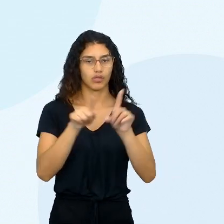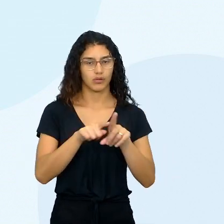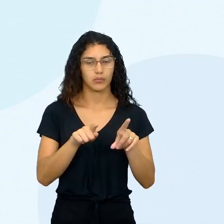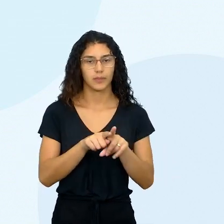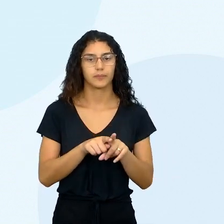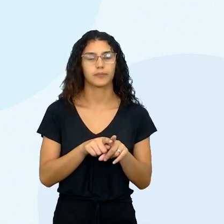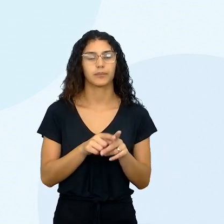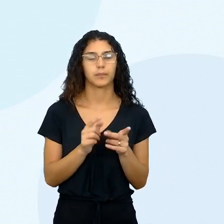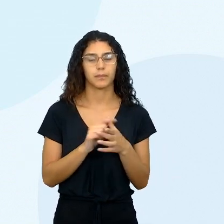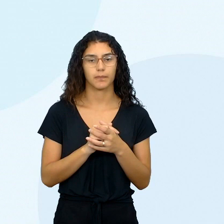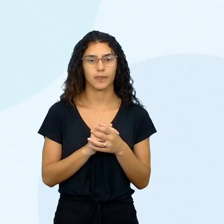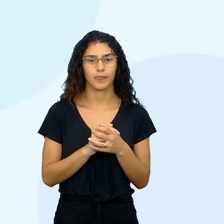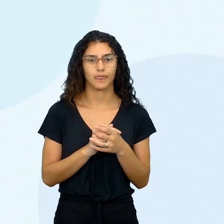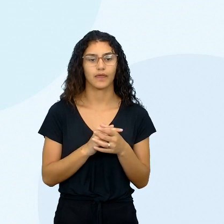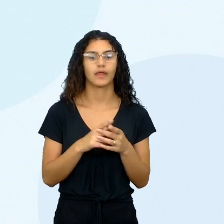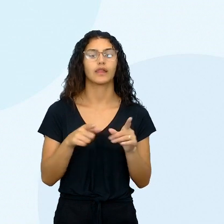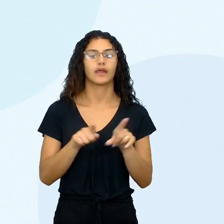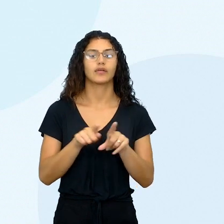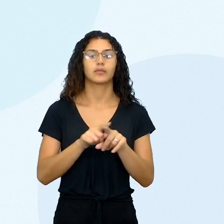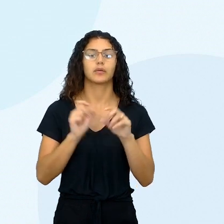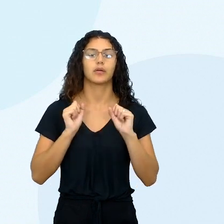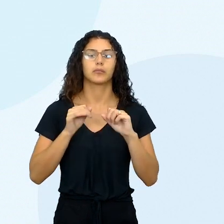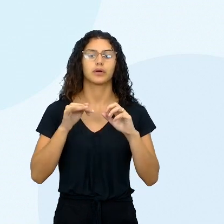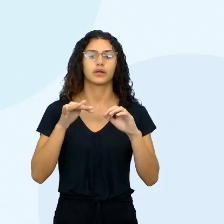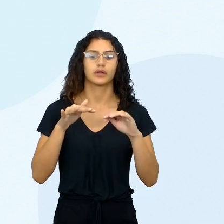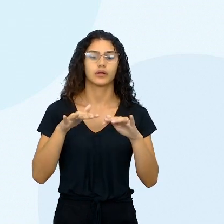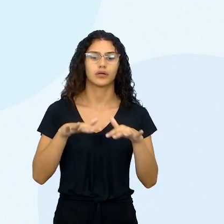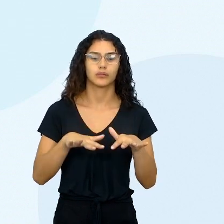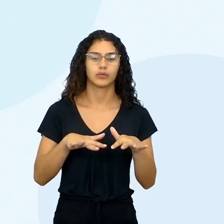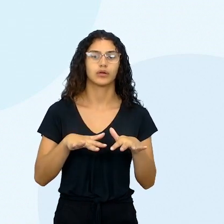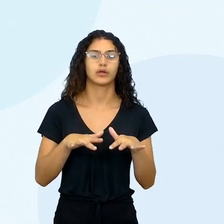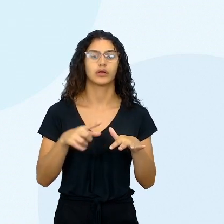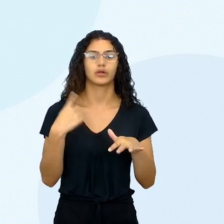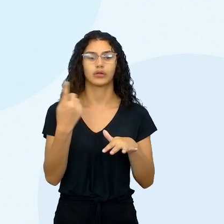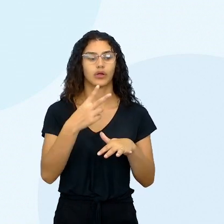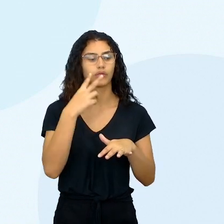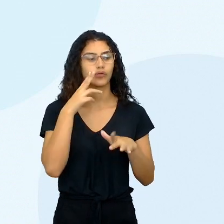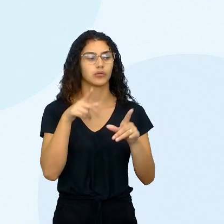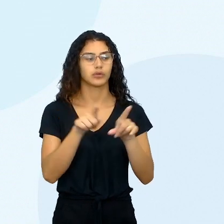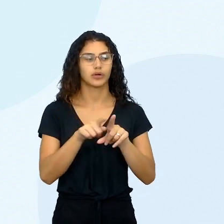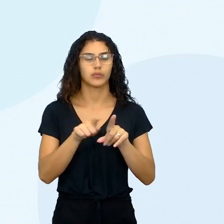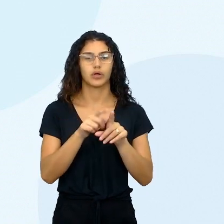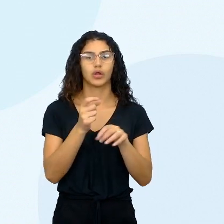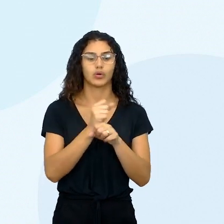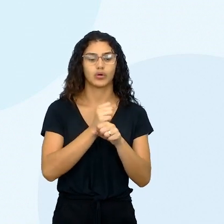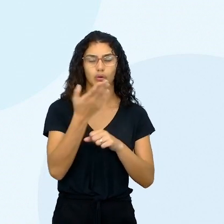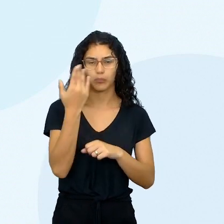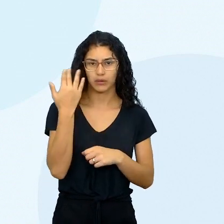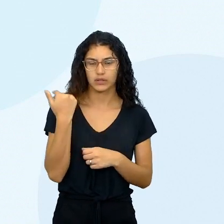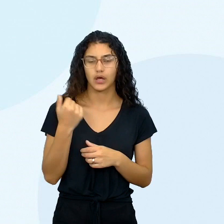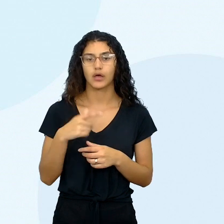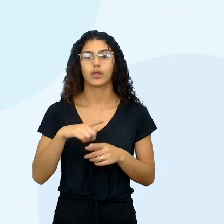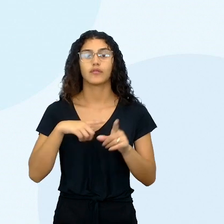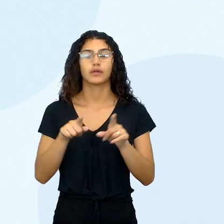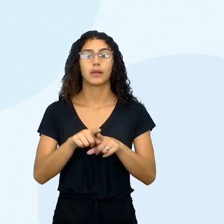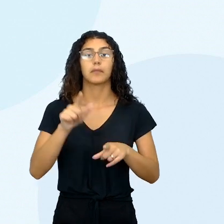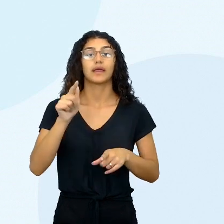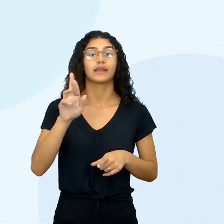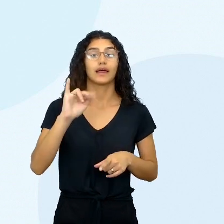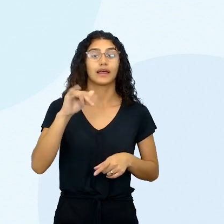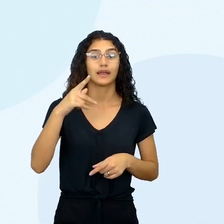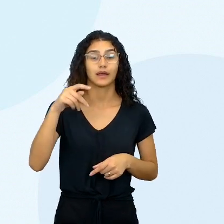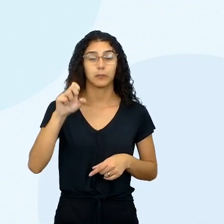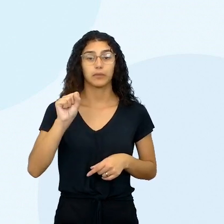a pandemia da... Teve também a questão da vaca louca, que a gente presenciou aí há alguns anos, a questão da gripe